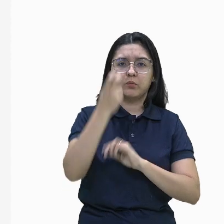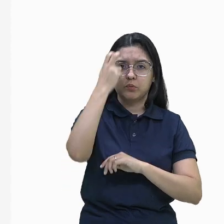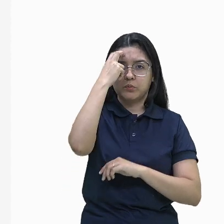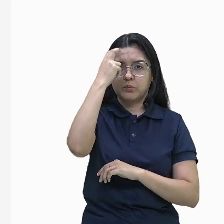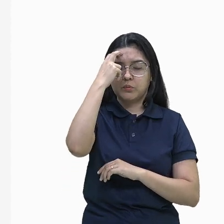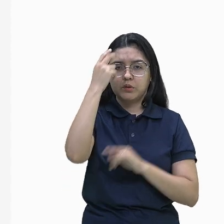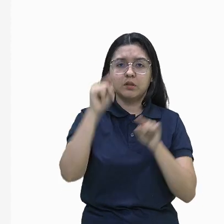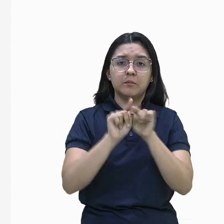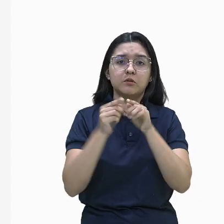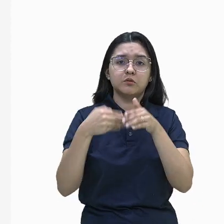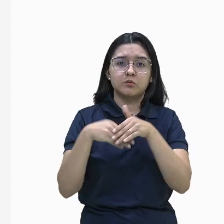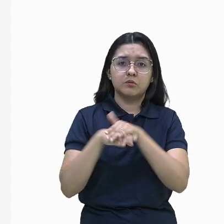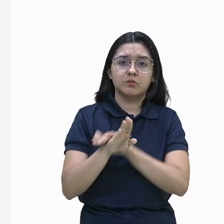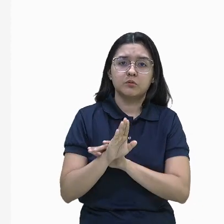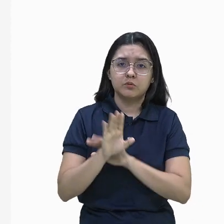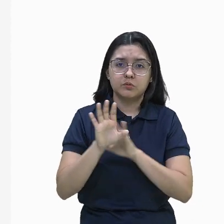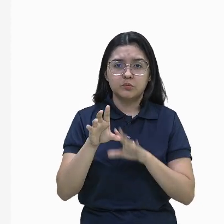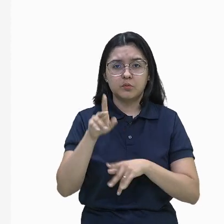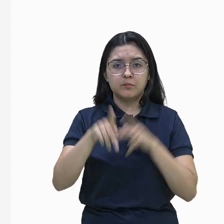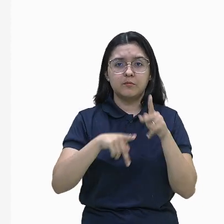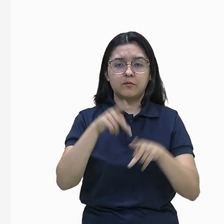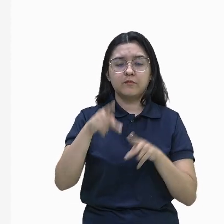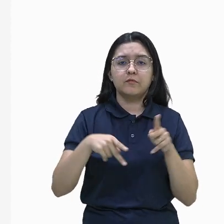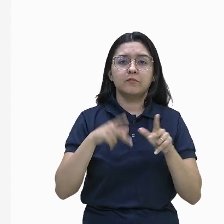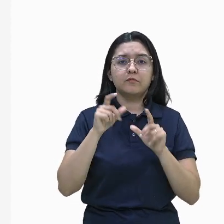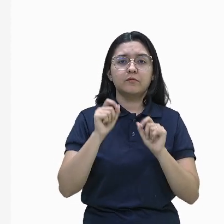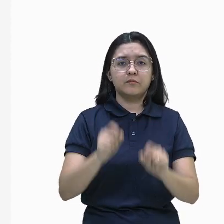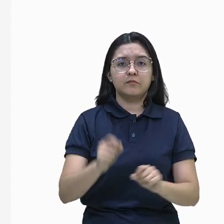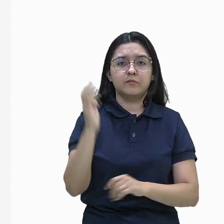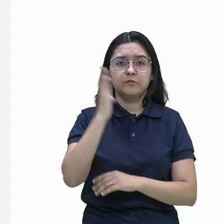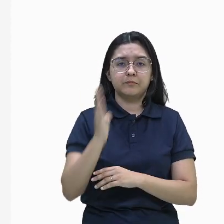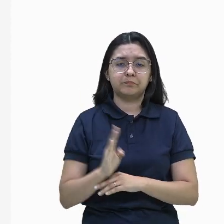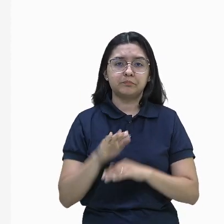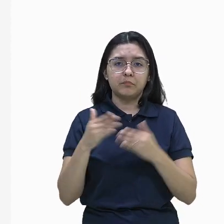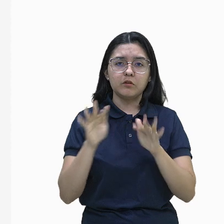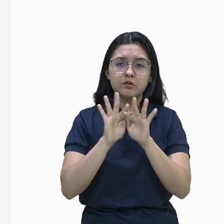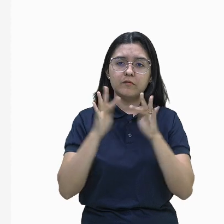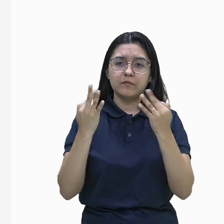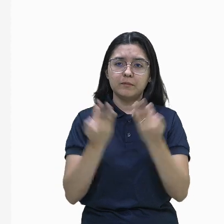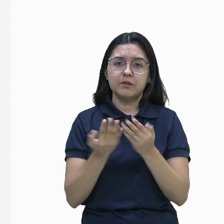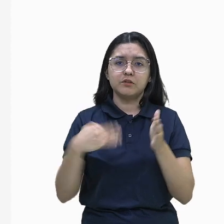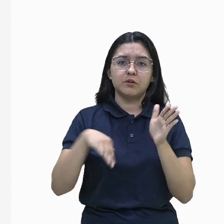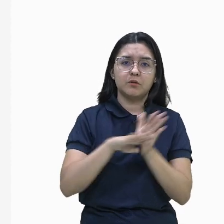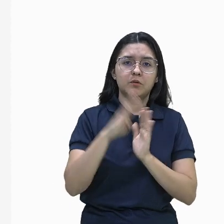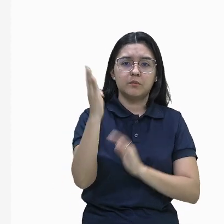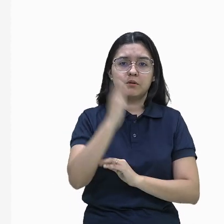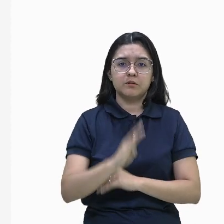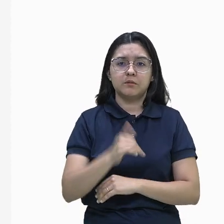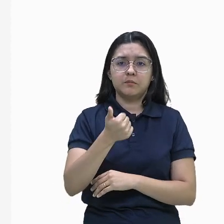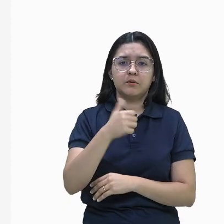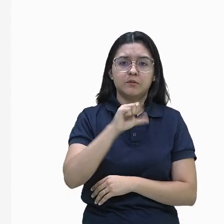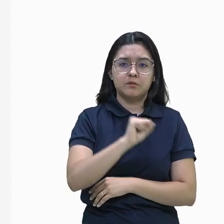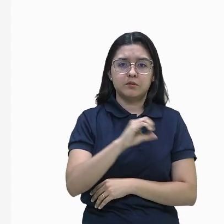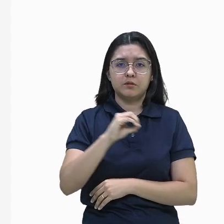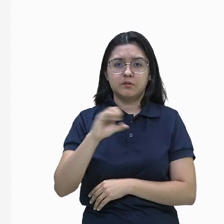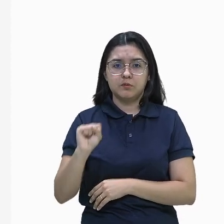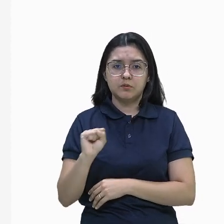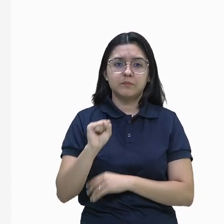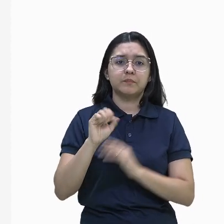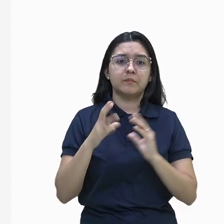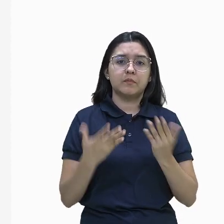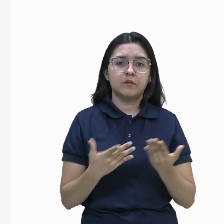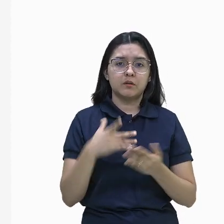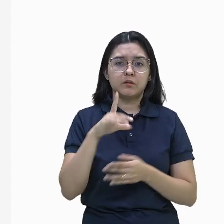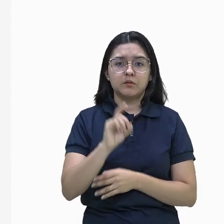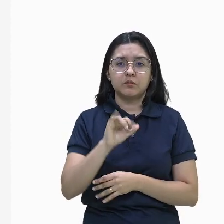e os costumes do povo brasileiro. Então, com a chegada da família real, em 1808, Dom